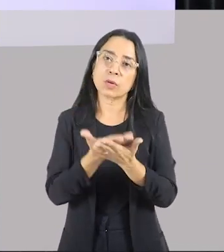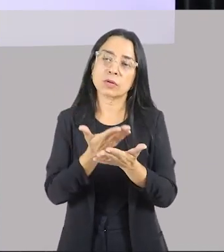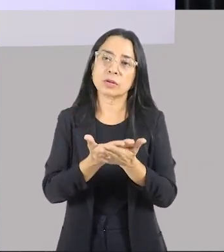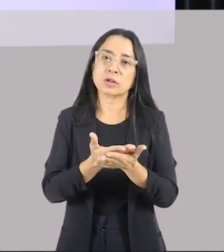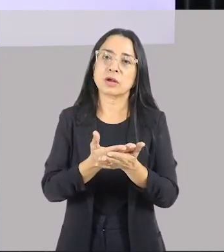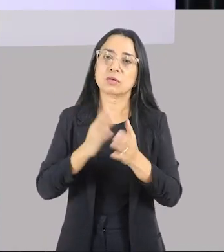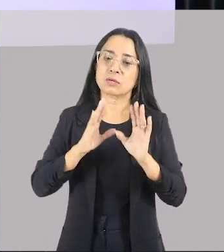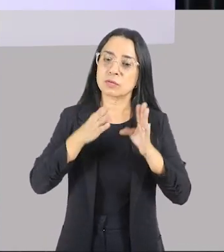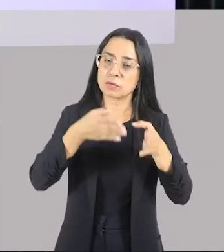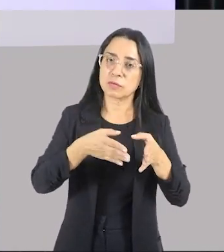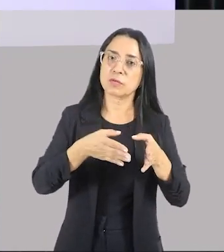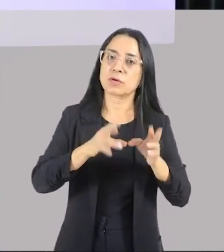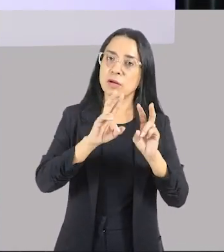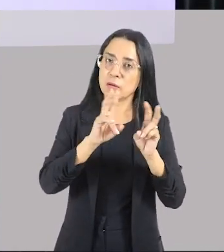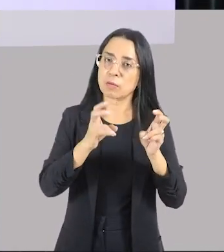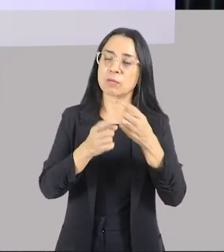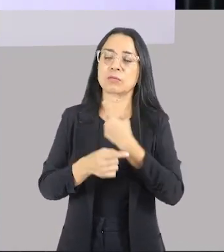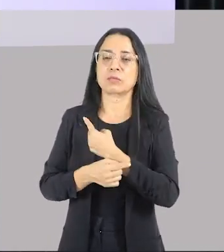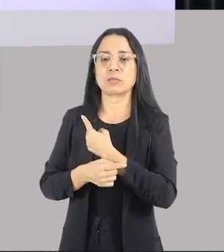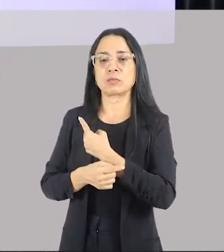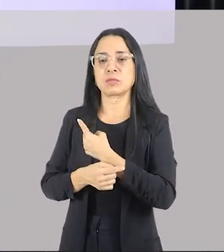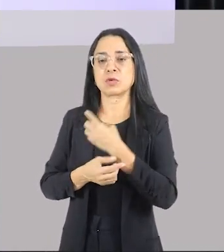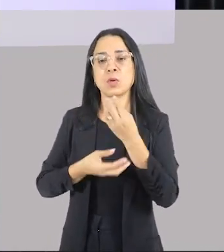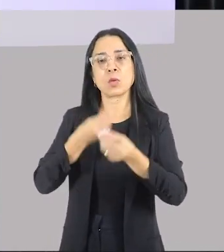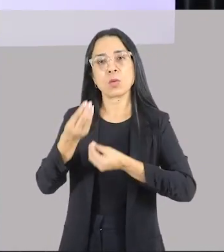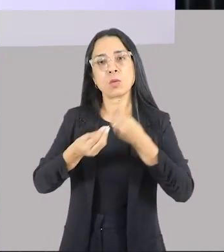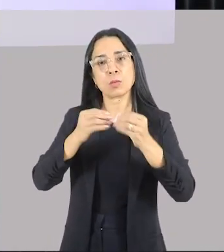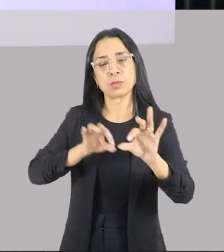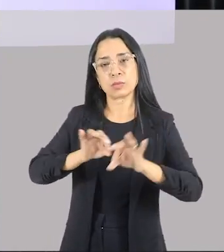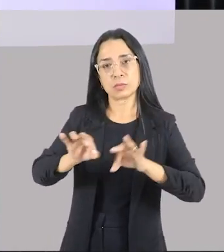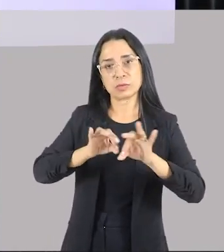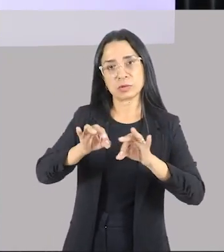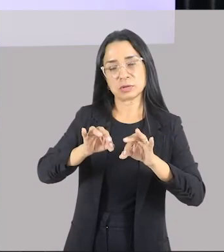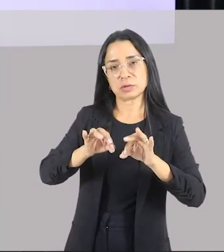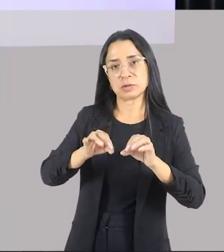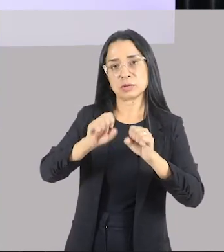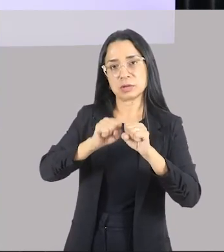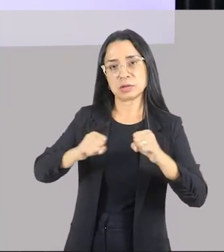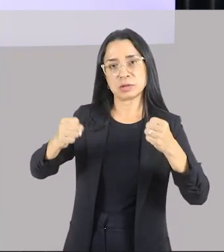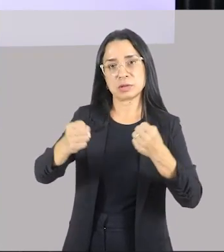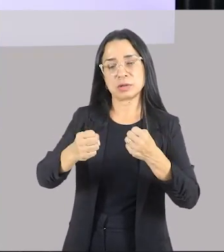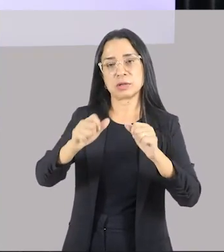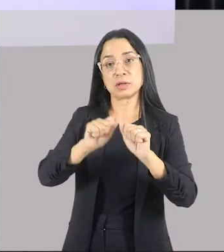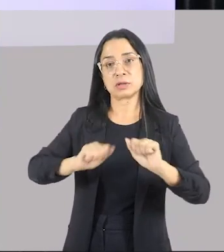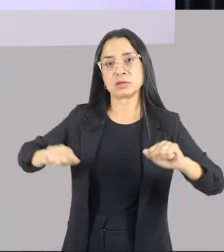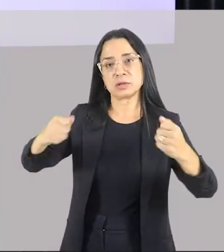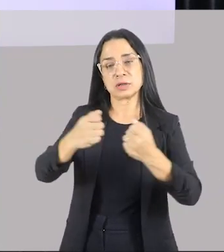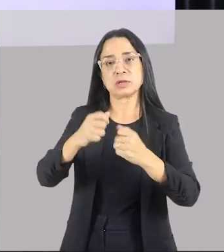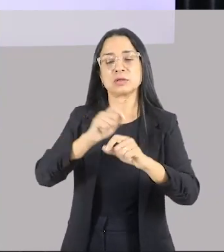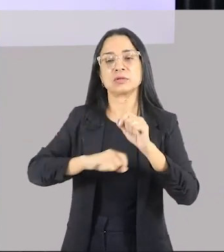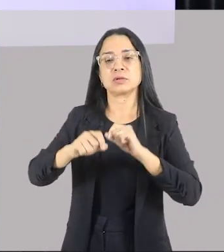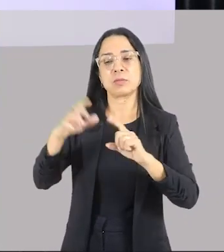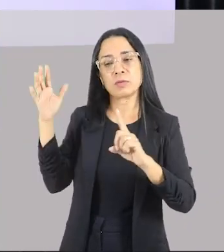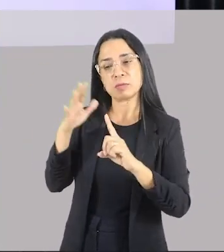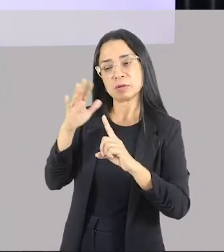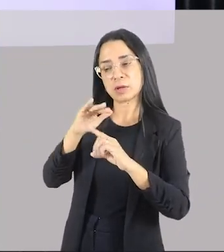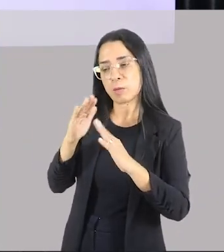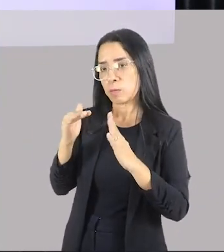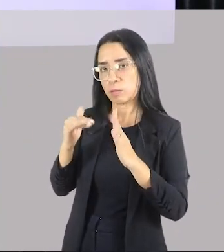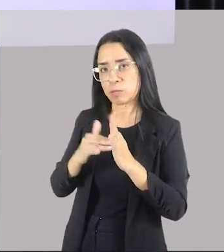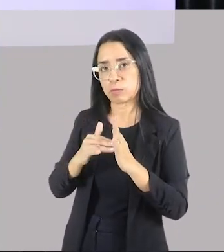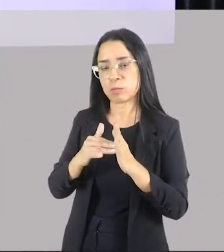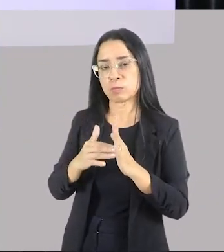a abordagem desse assunto, né? De como é que essas organizações, associações nacionais, elas vão influenciar também no mundo todo. Vamos para